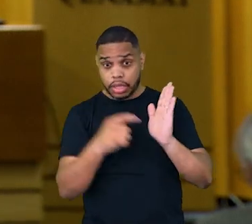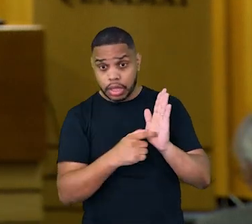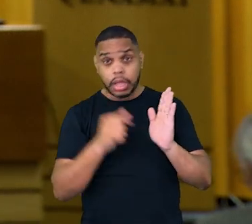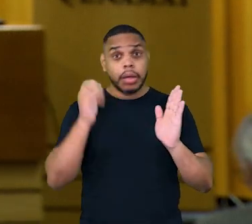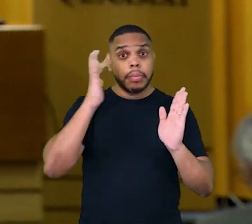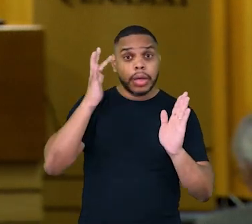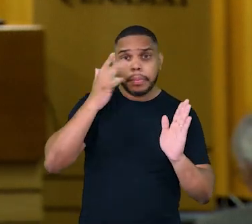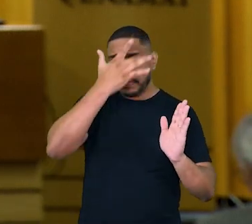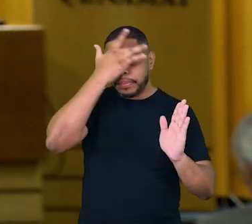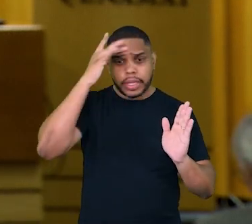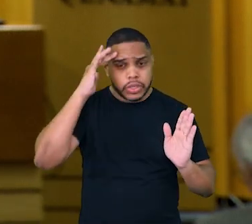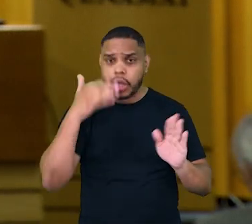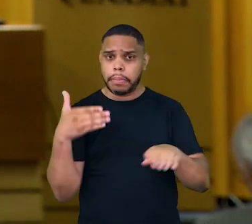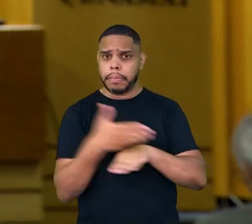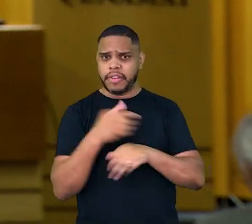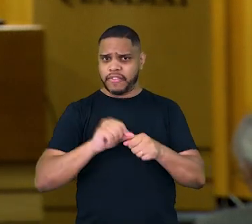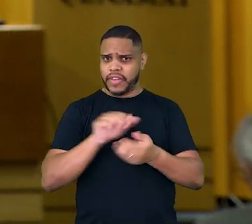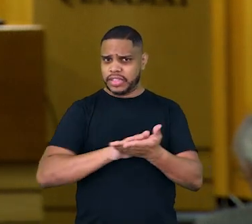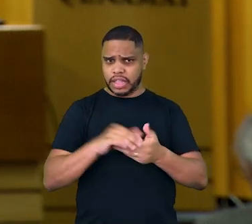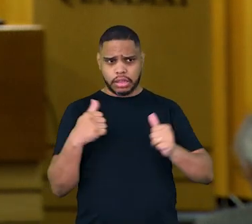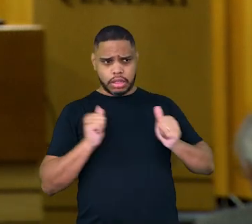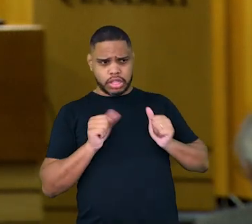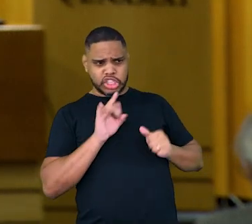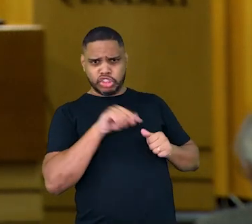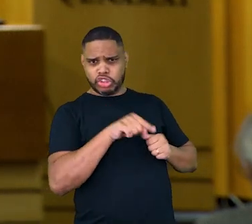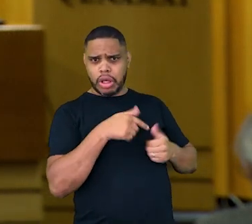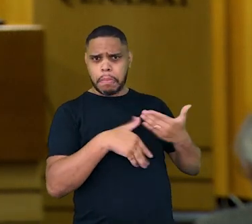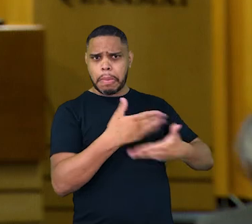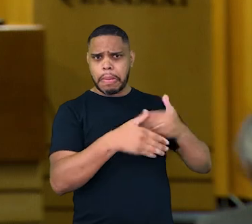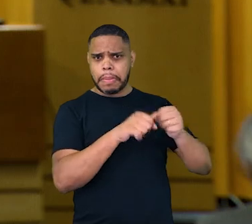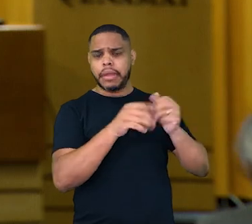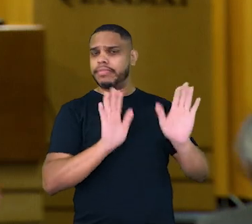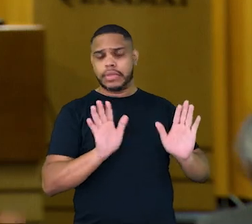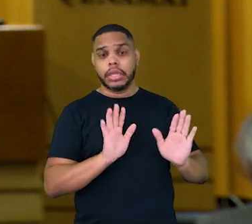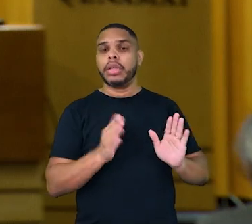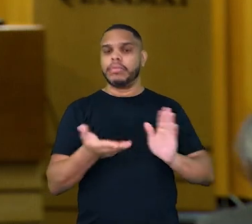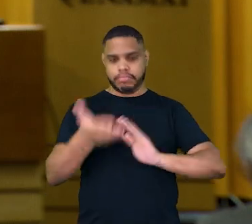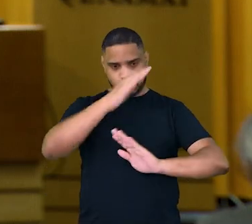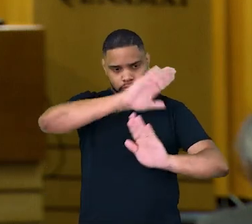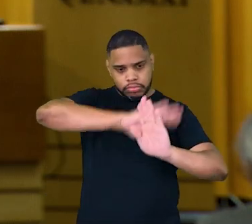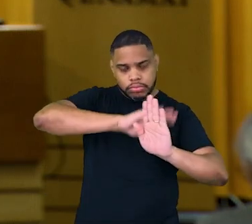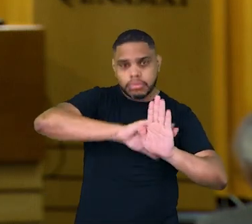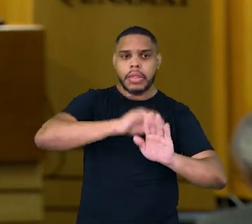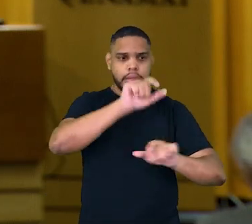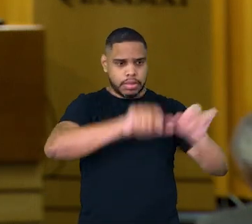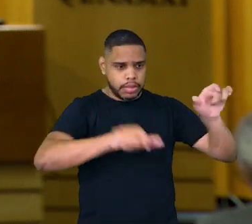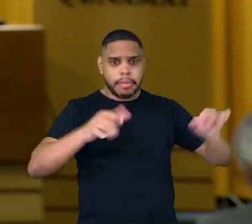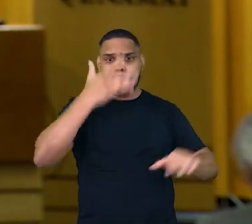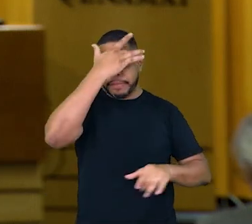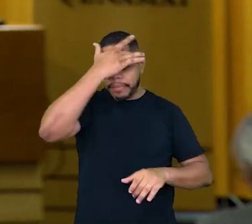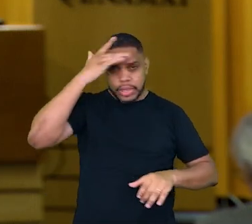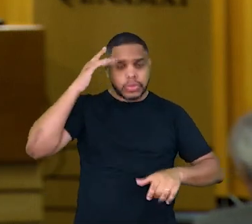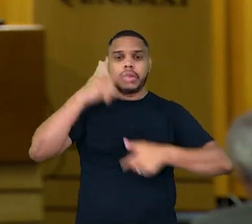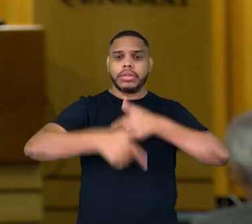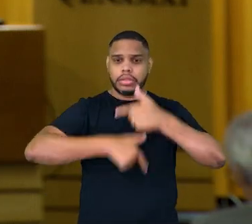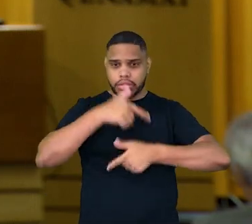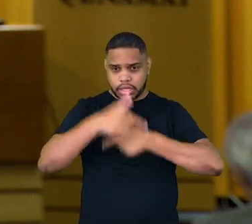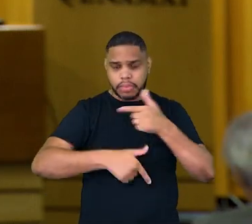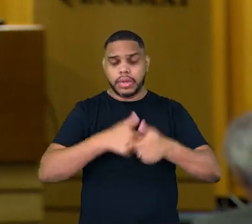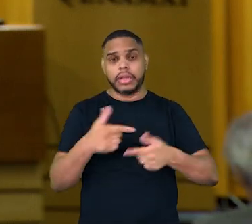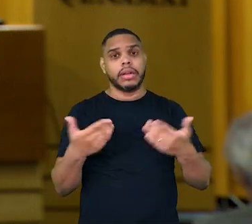artificial é imaginar que o ser humano não participa desse trabalho. E há ali trabalho humano, e se há trabalho humano,